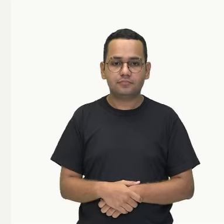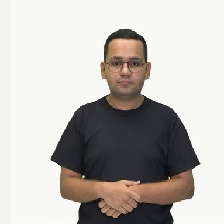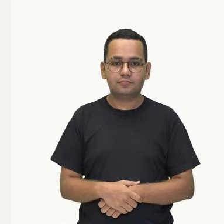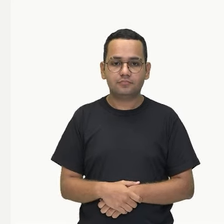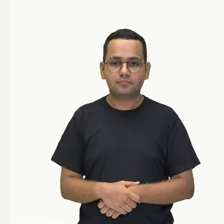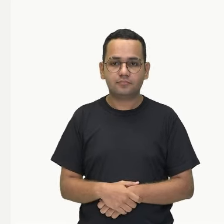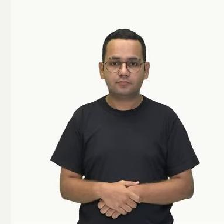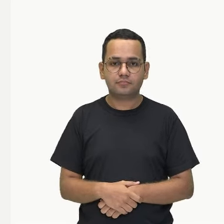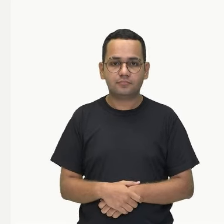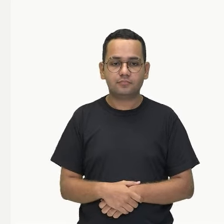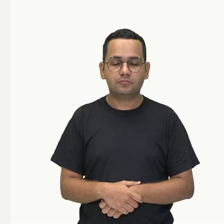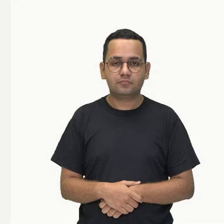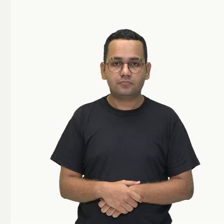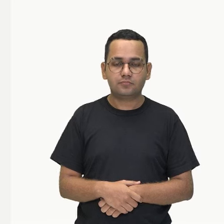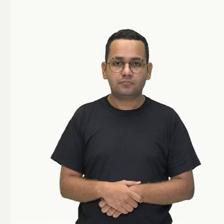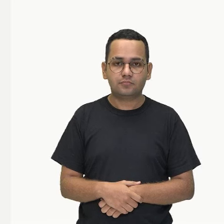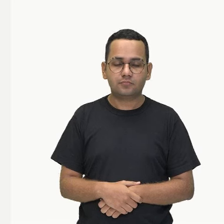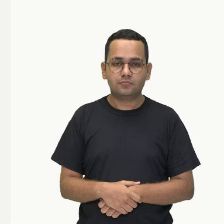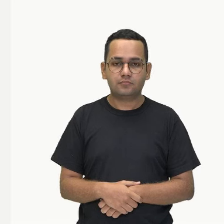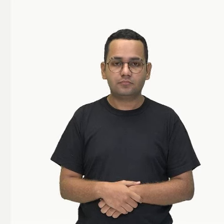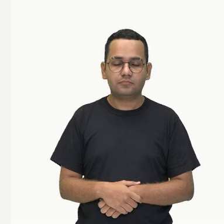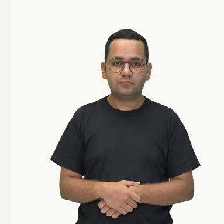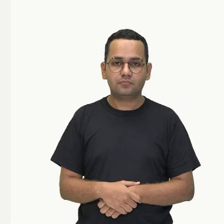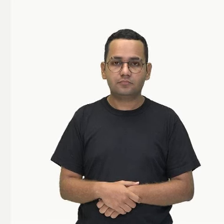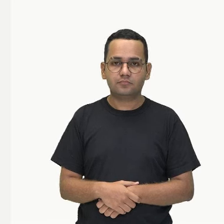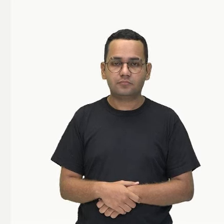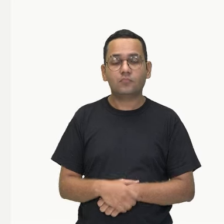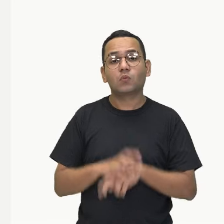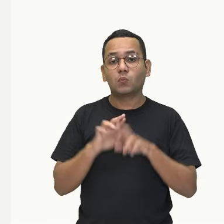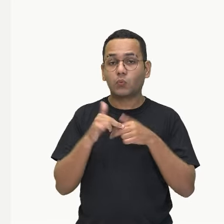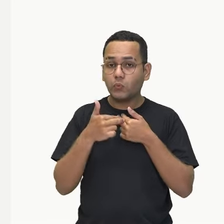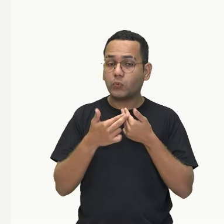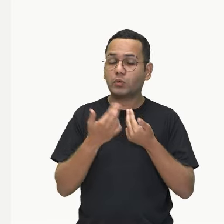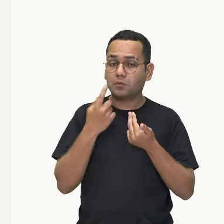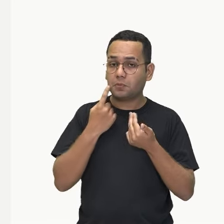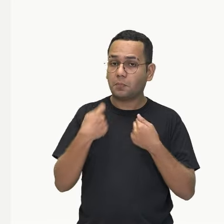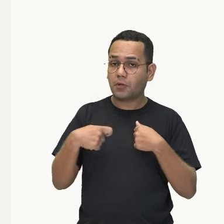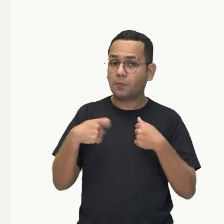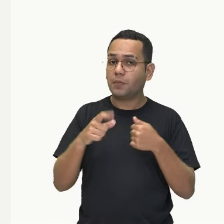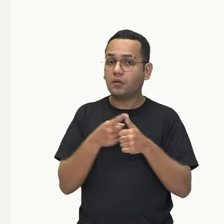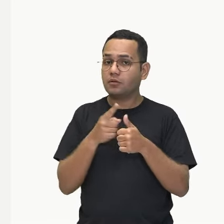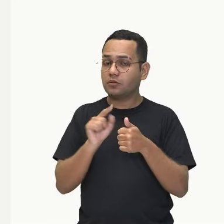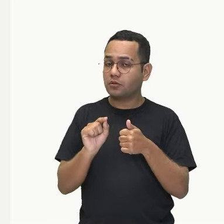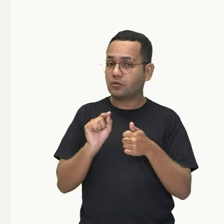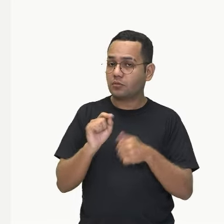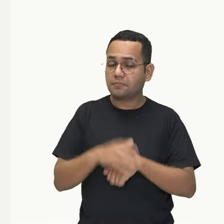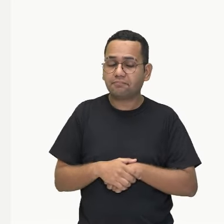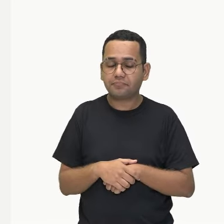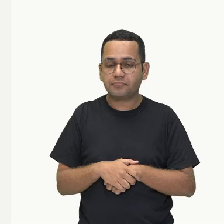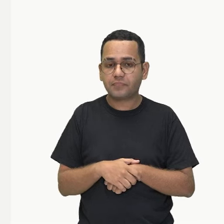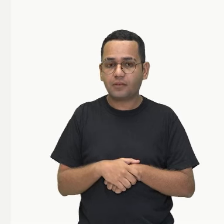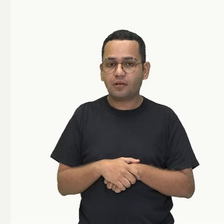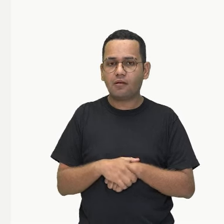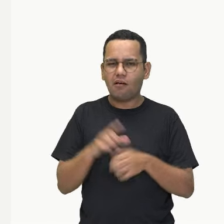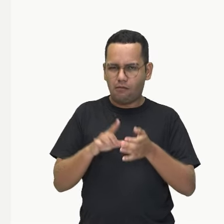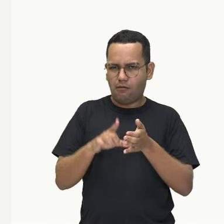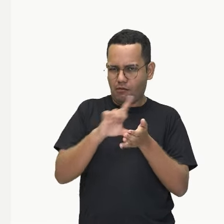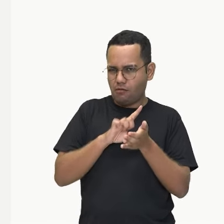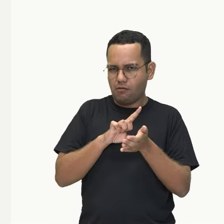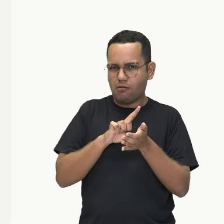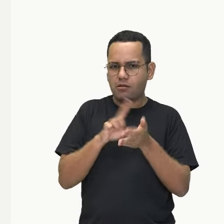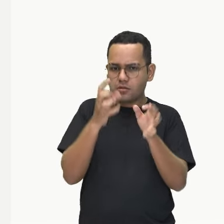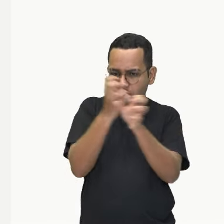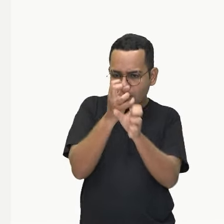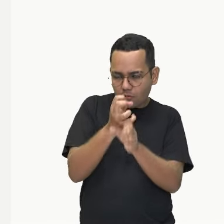vez que a gente for iniciar o cálculo de uma subtração, tá? De polinômios, nós vamos ter que tirar